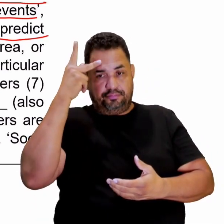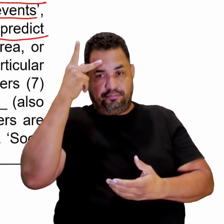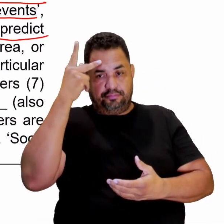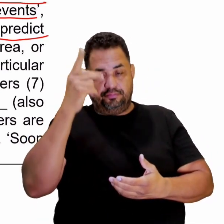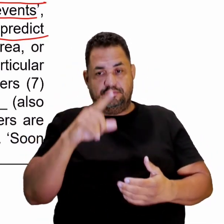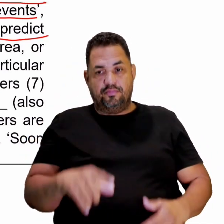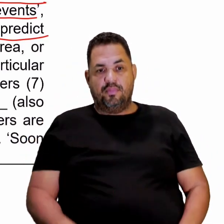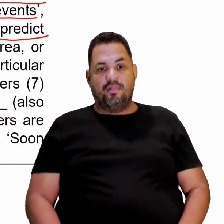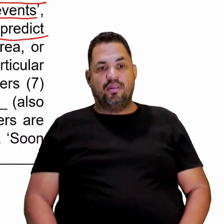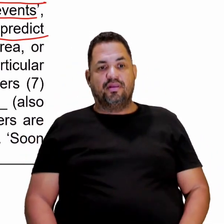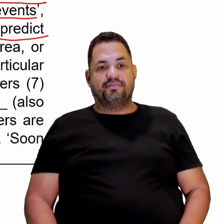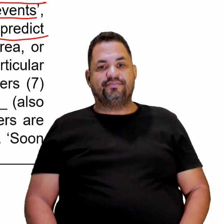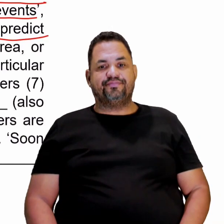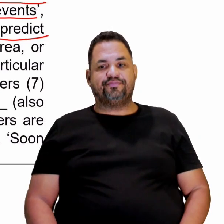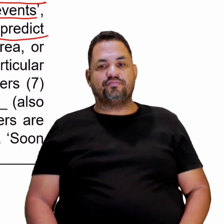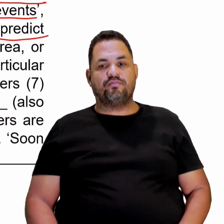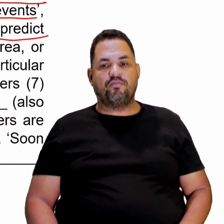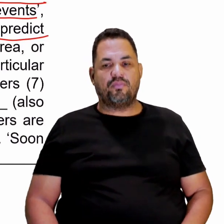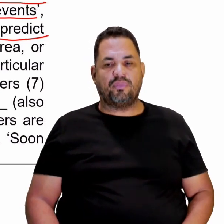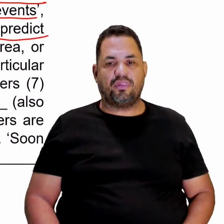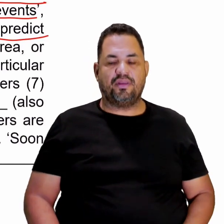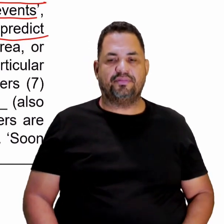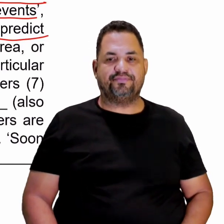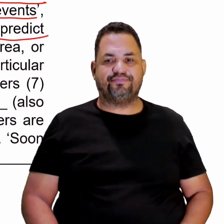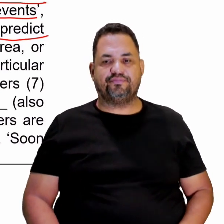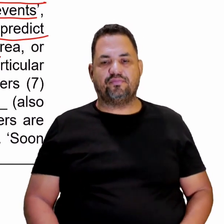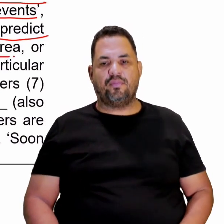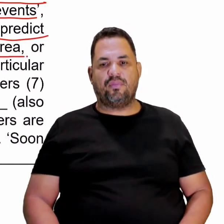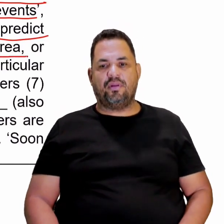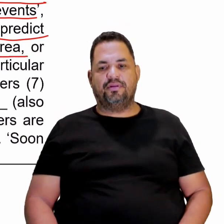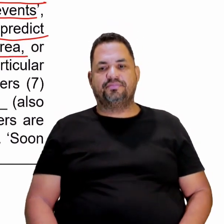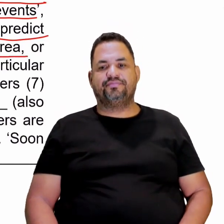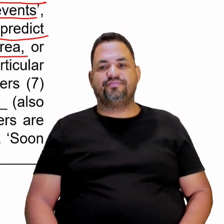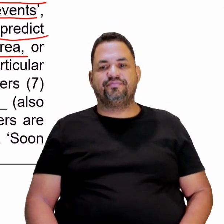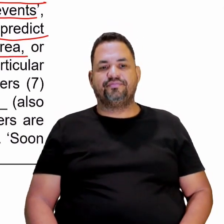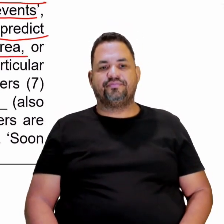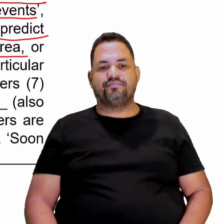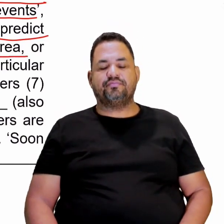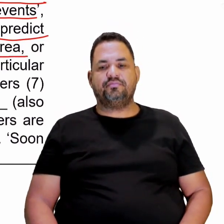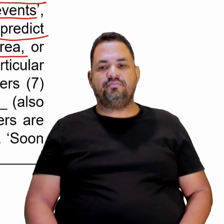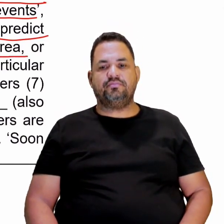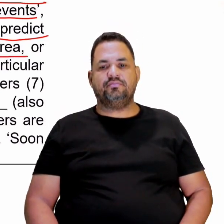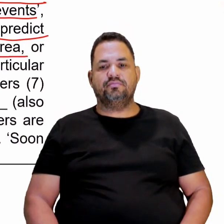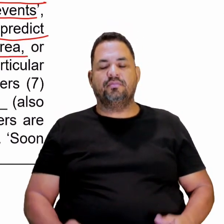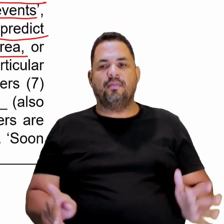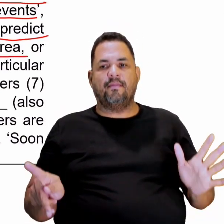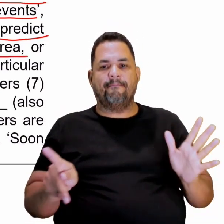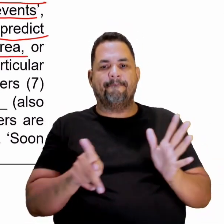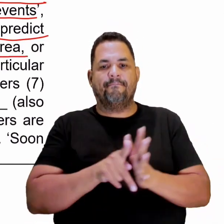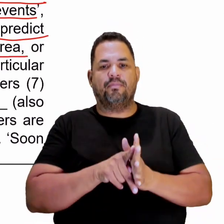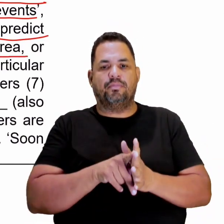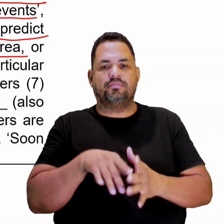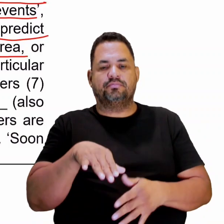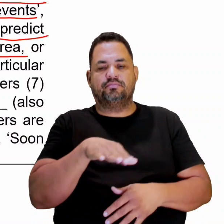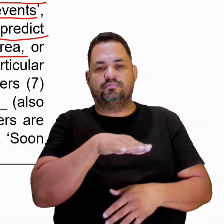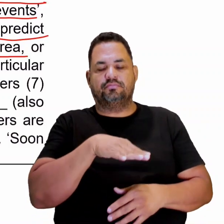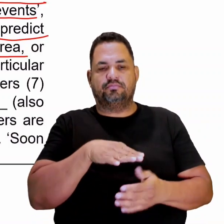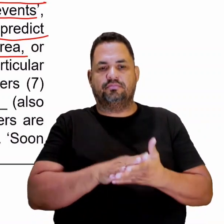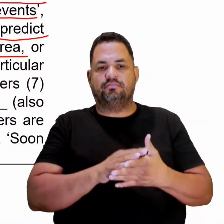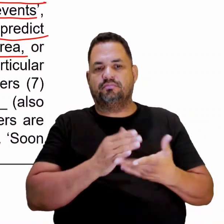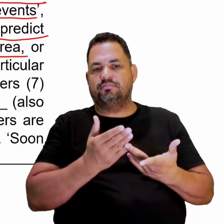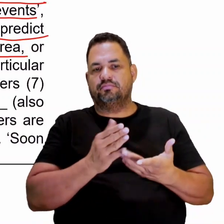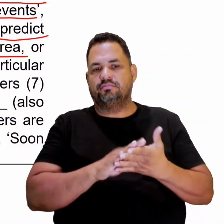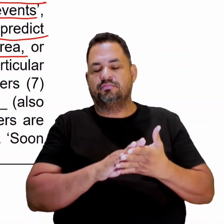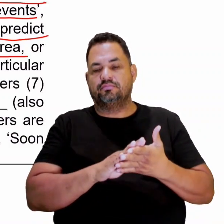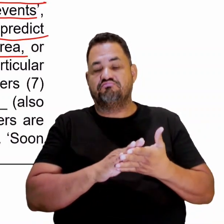tem um verbo aqui, você vai usar will live in a particular area, numa área particular, or whether